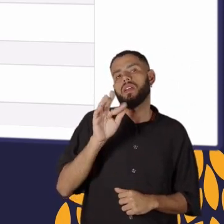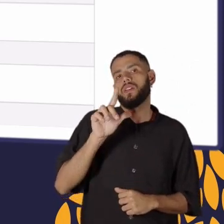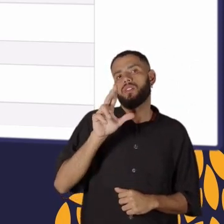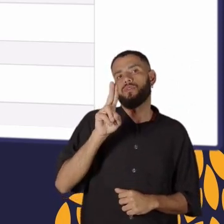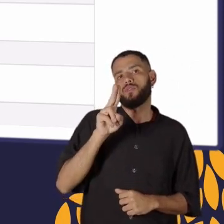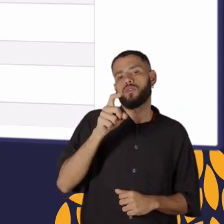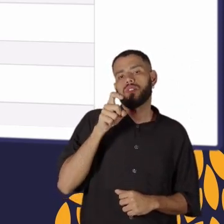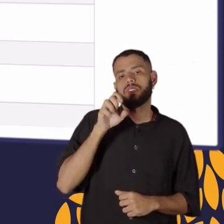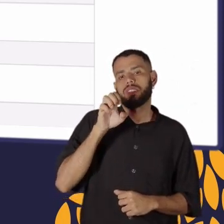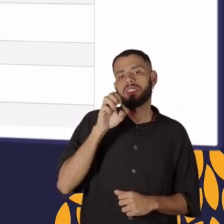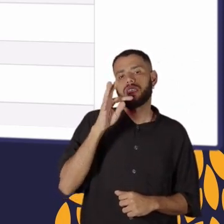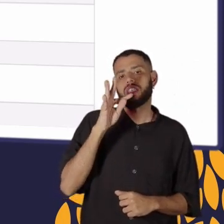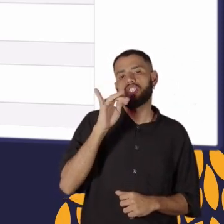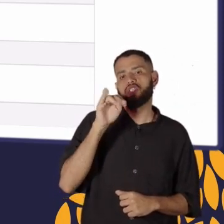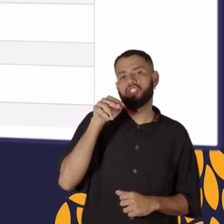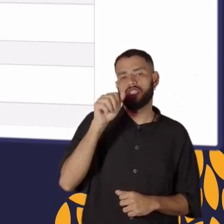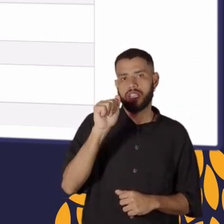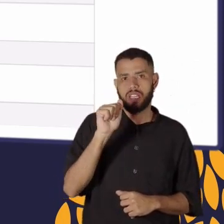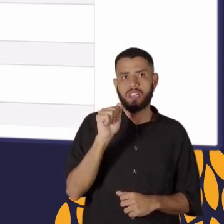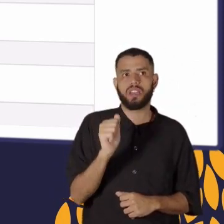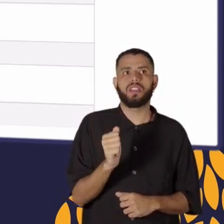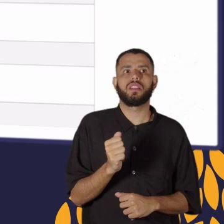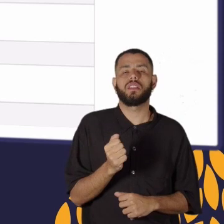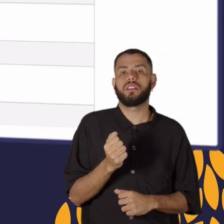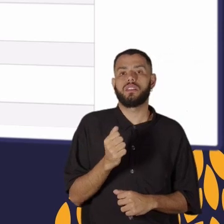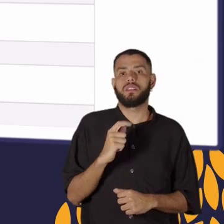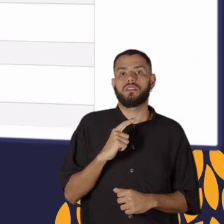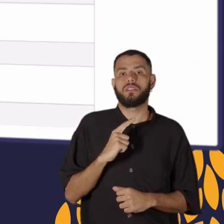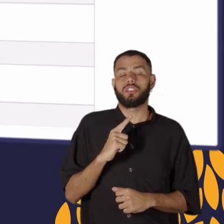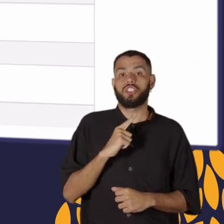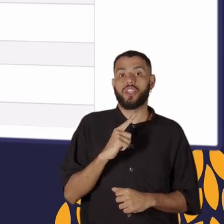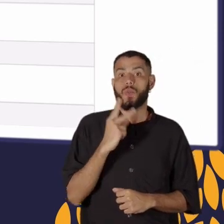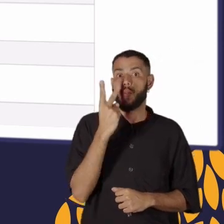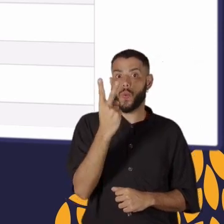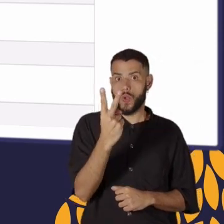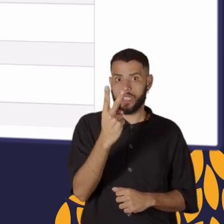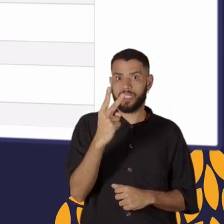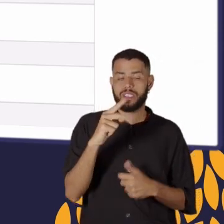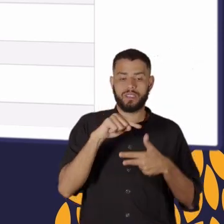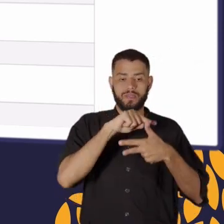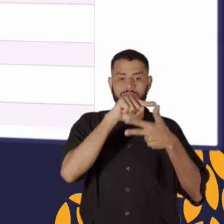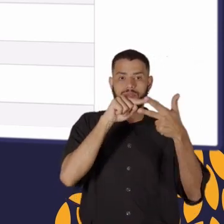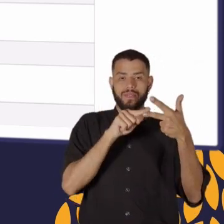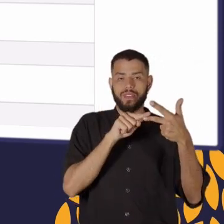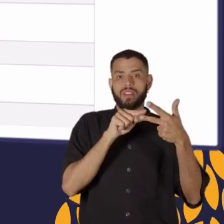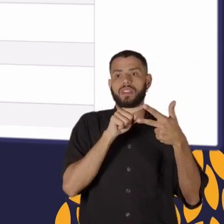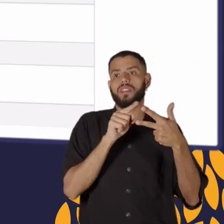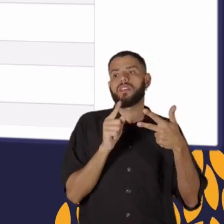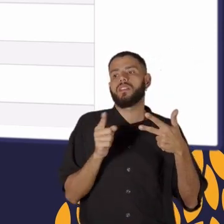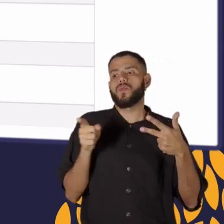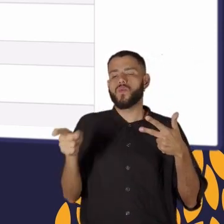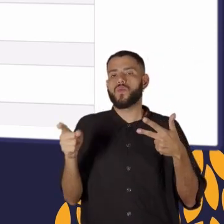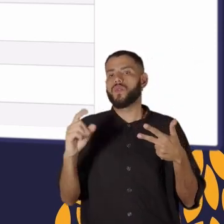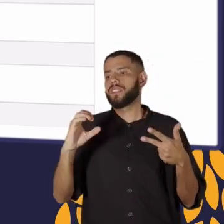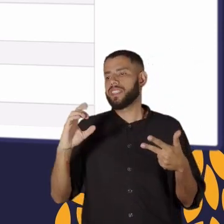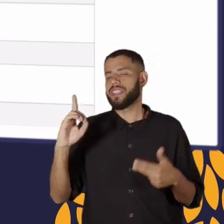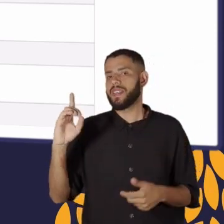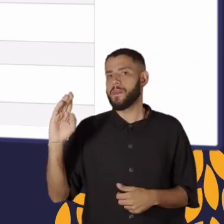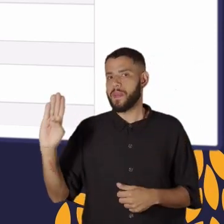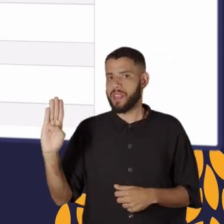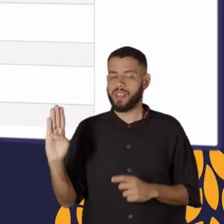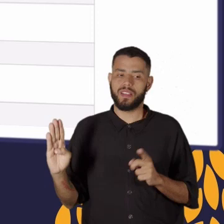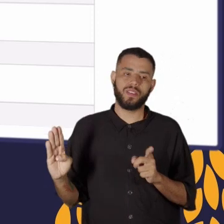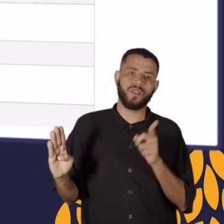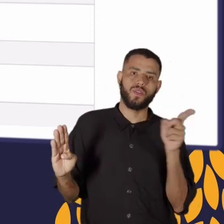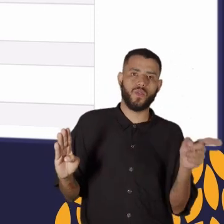3 medicamentos, eram 2 braços, um braço recebia 3 medicamentos, outro braço recebia só o canabidiol. E aí vocês também